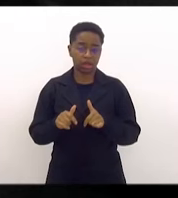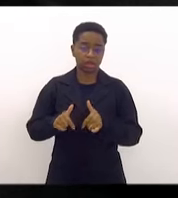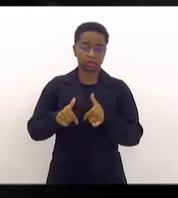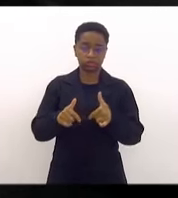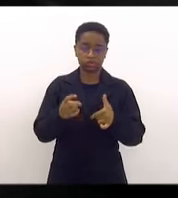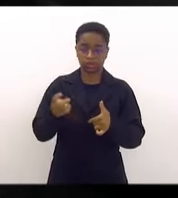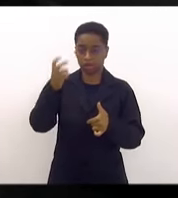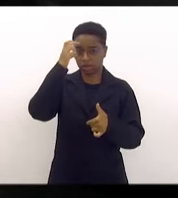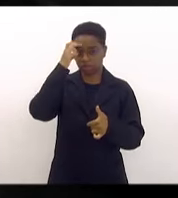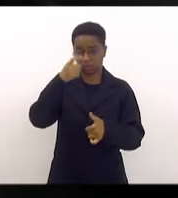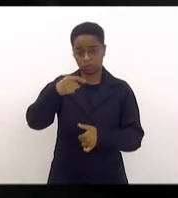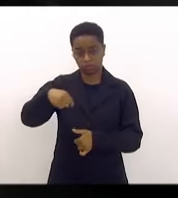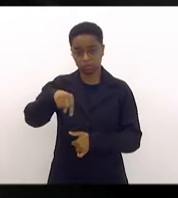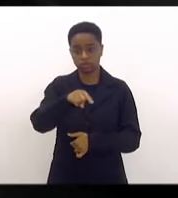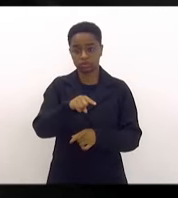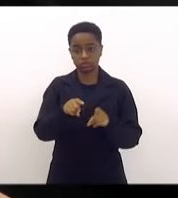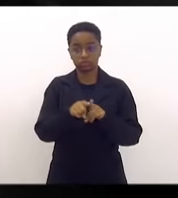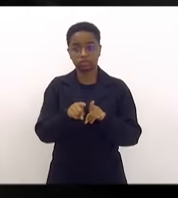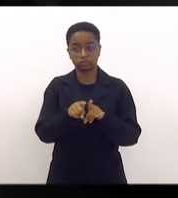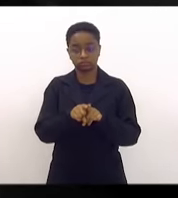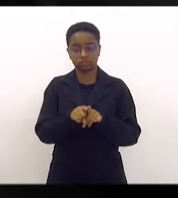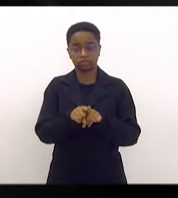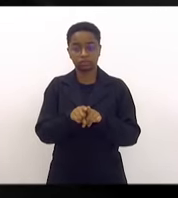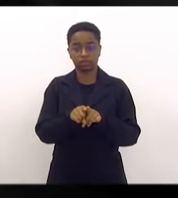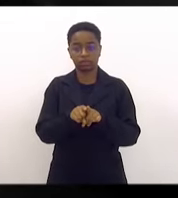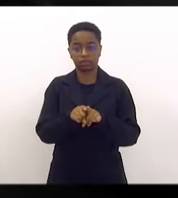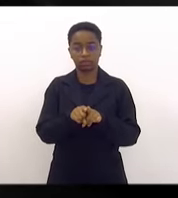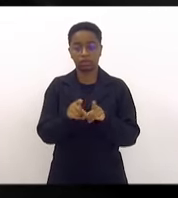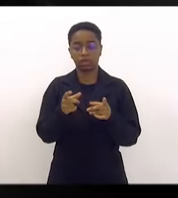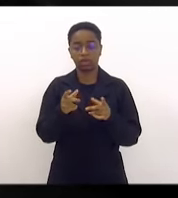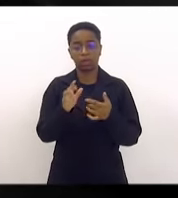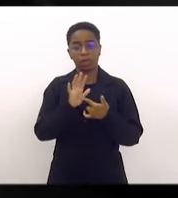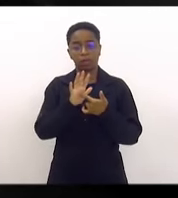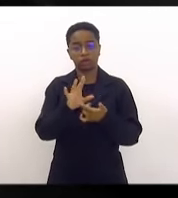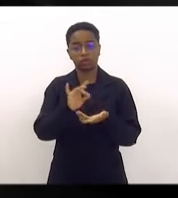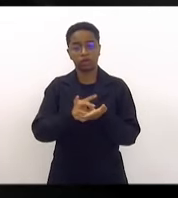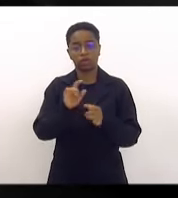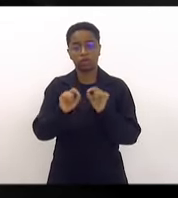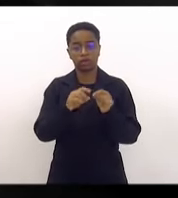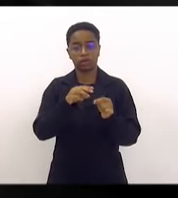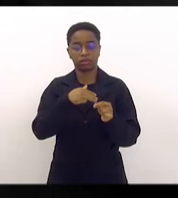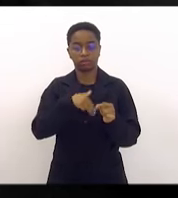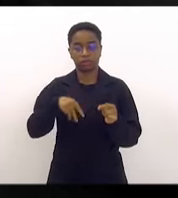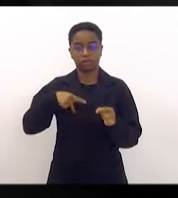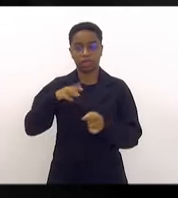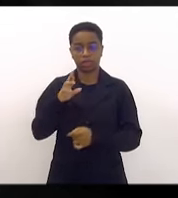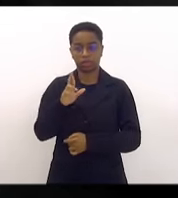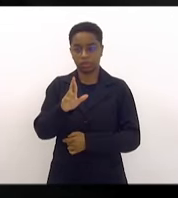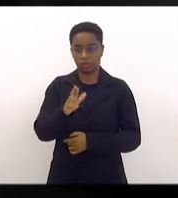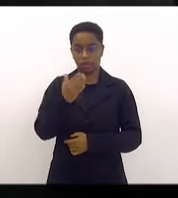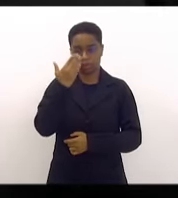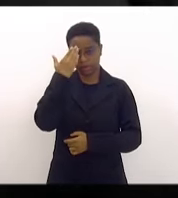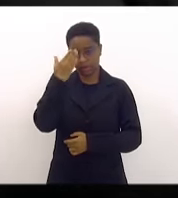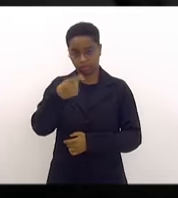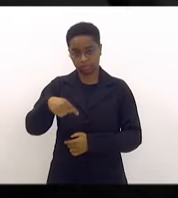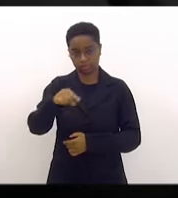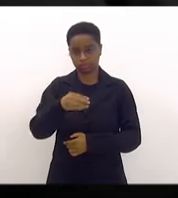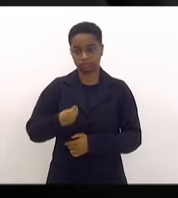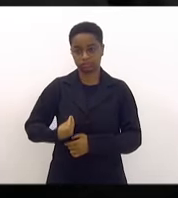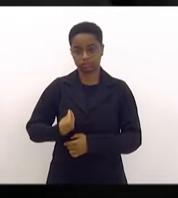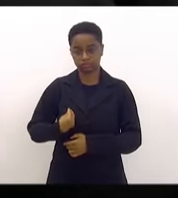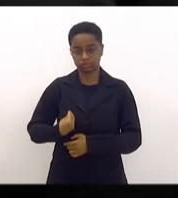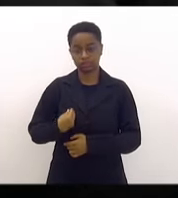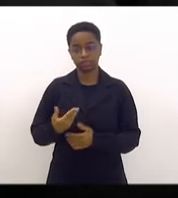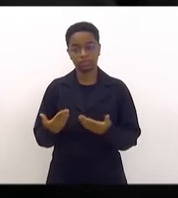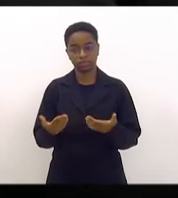e que é a tradução daquilo que o ministério público representa de fato então assim muito obrigado pela presença